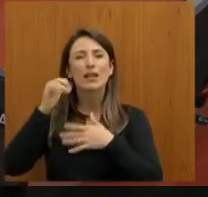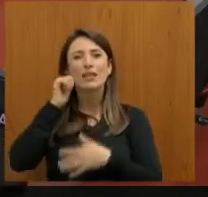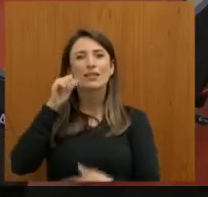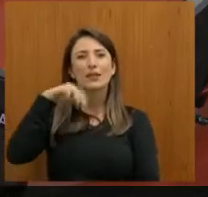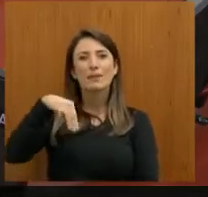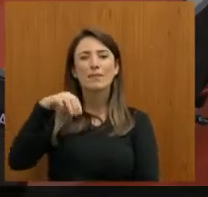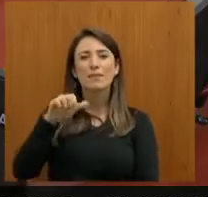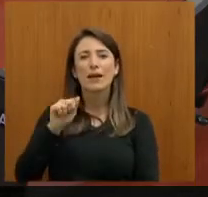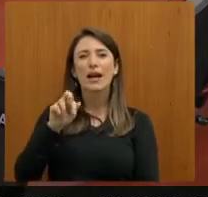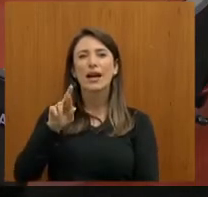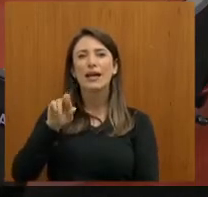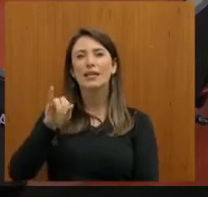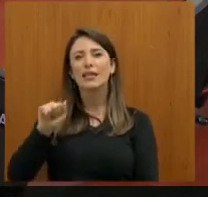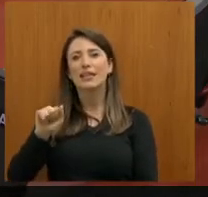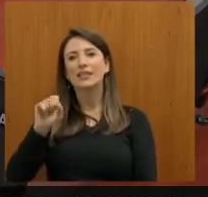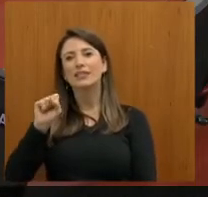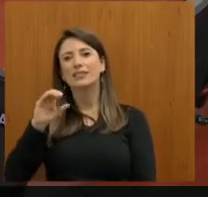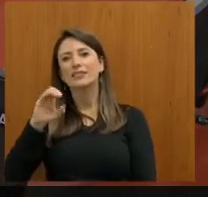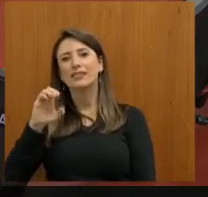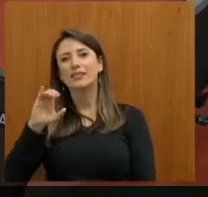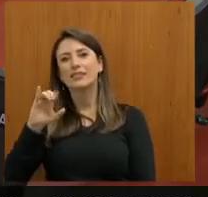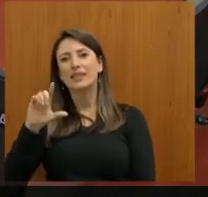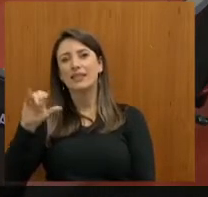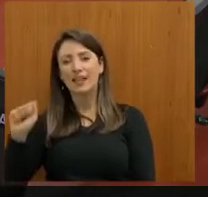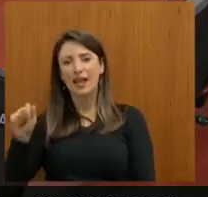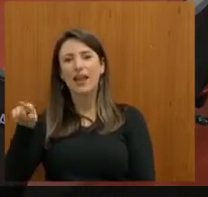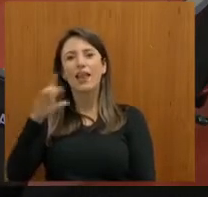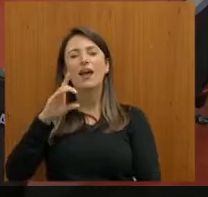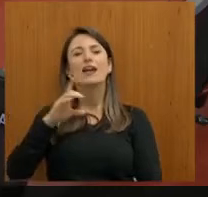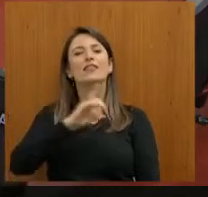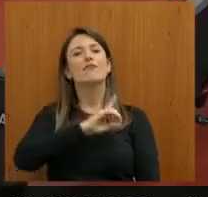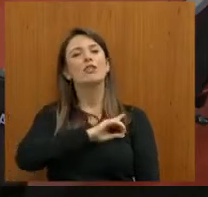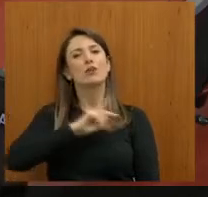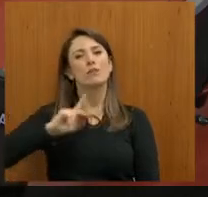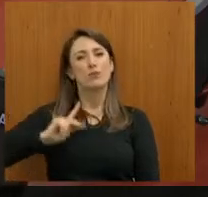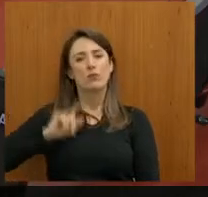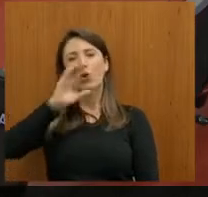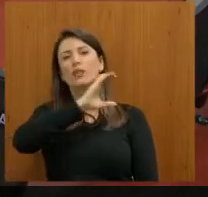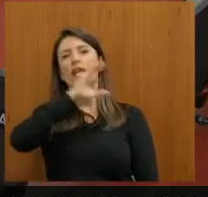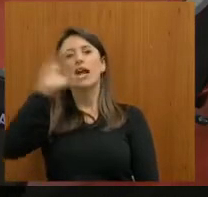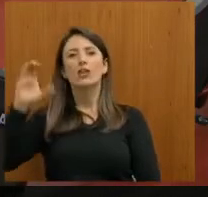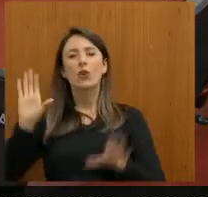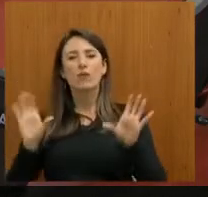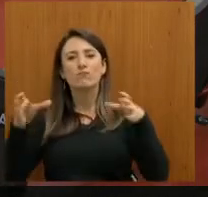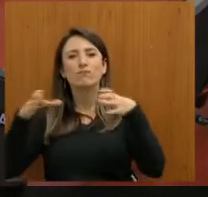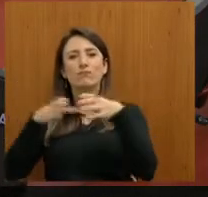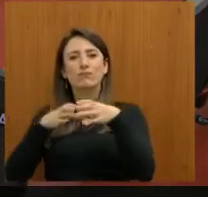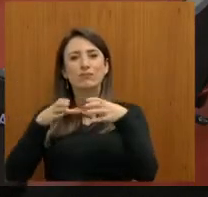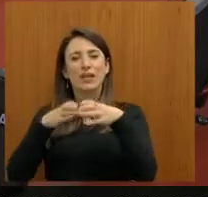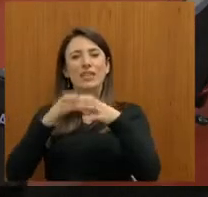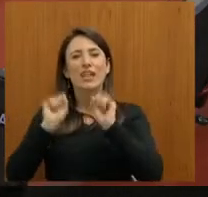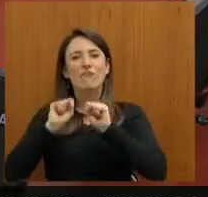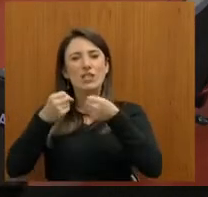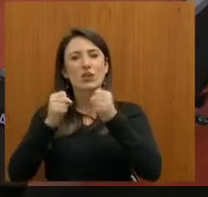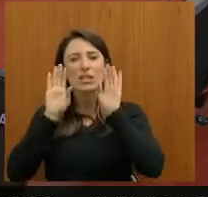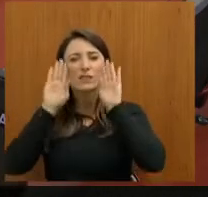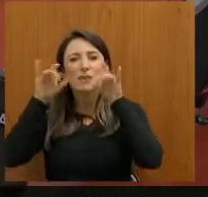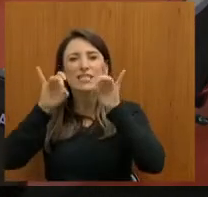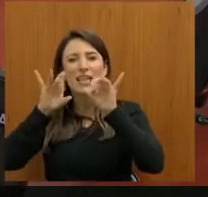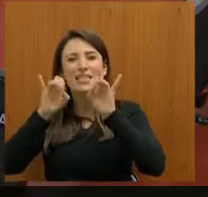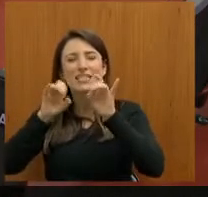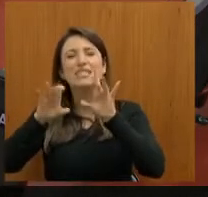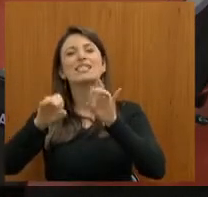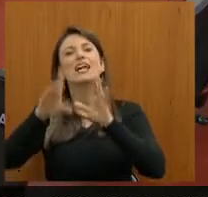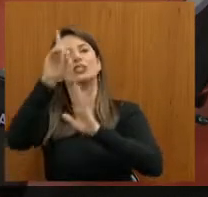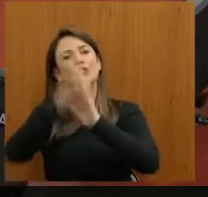Oliveira que é defensora pública e coordenadora da Defensoria especializada na defesa dos direitos da mulher em